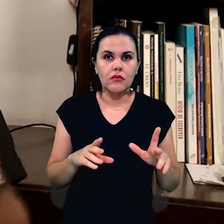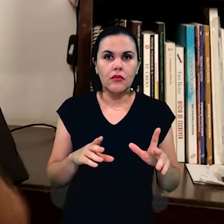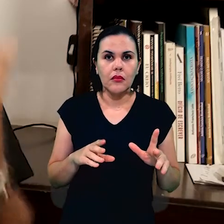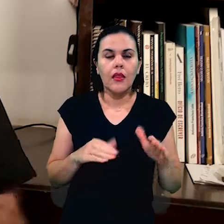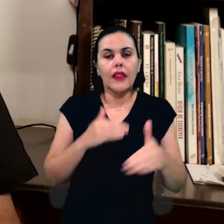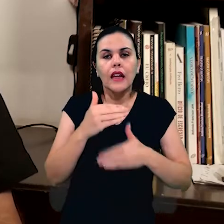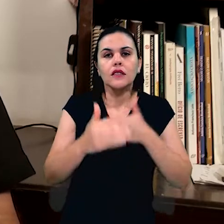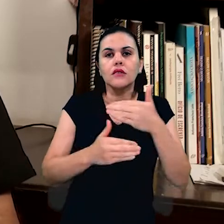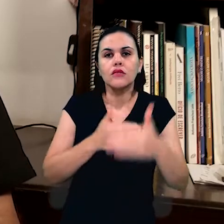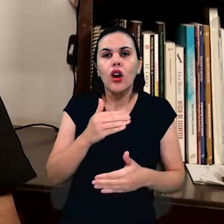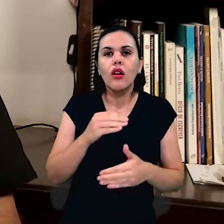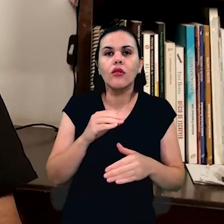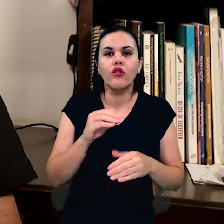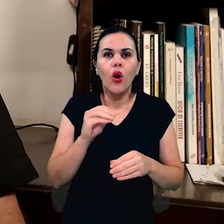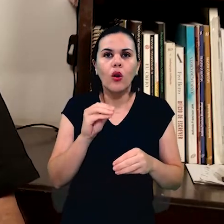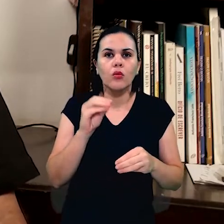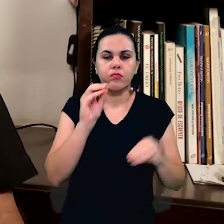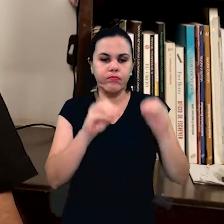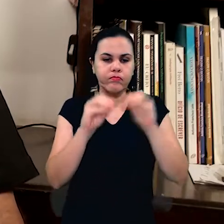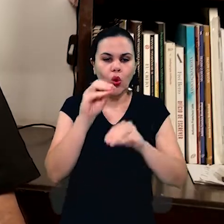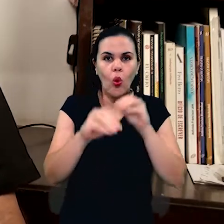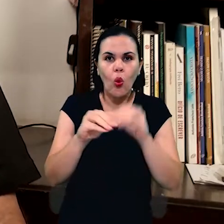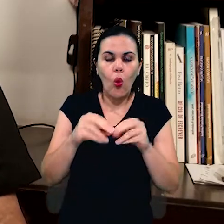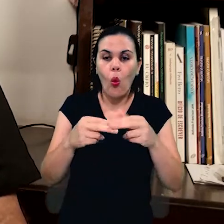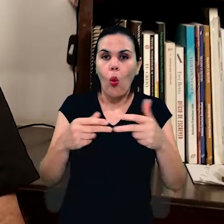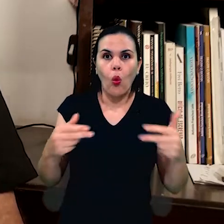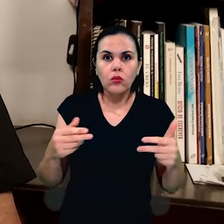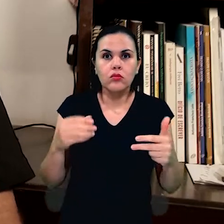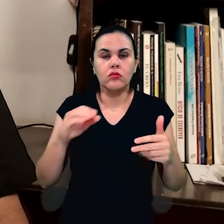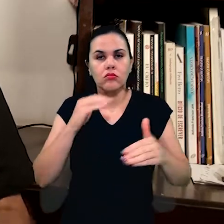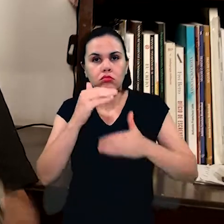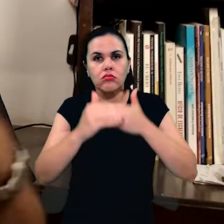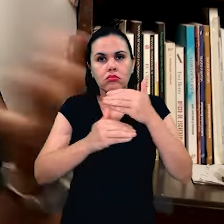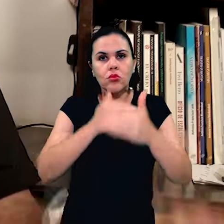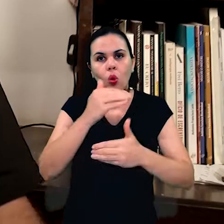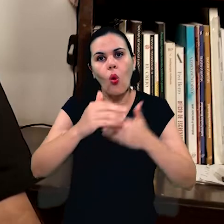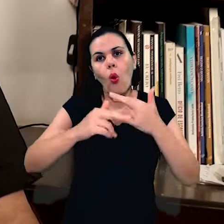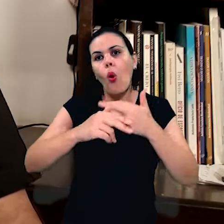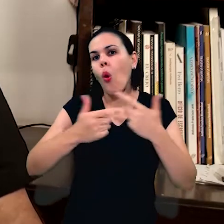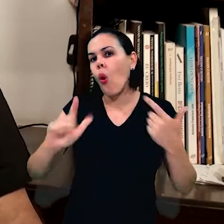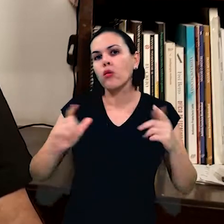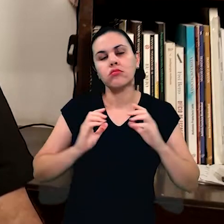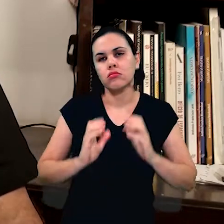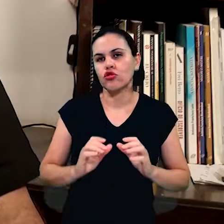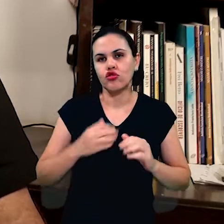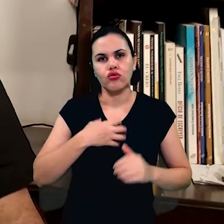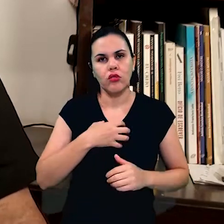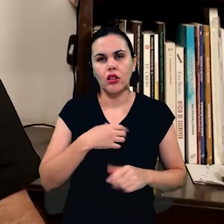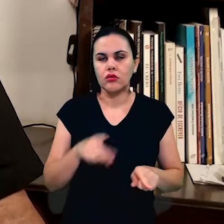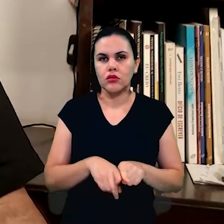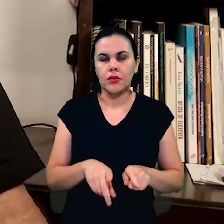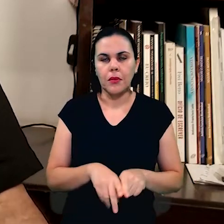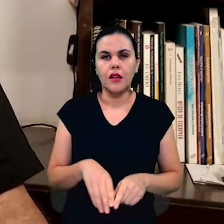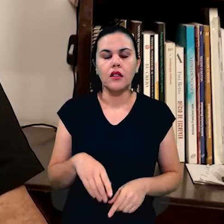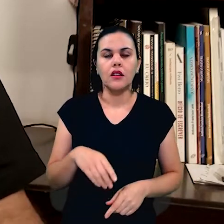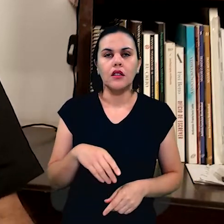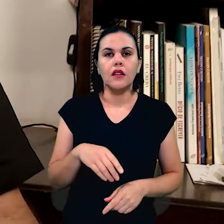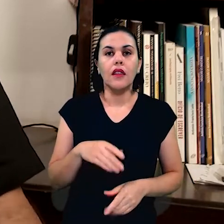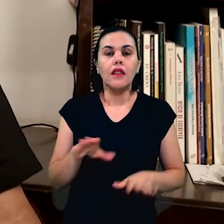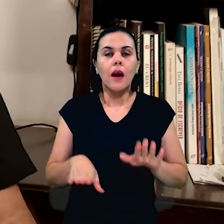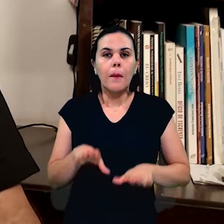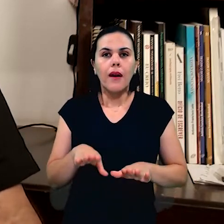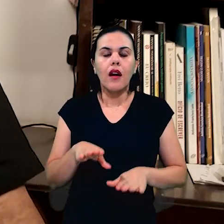e aí foram também sendo acrescentados durante os acontecimentos várias outras formas, né, várias. E aí também nós temos,